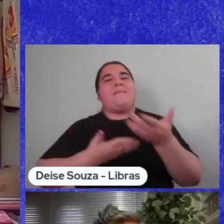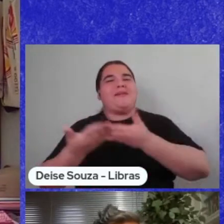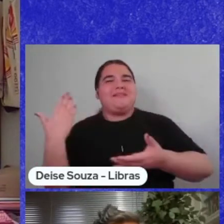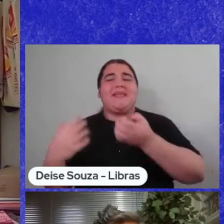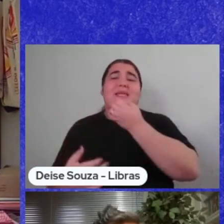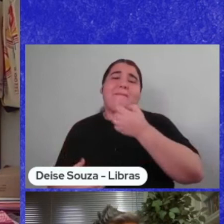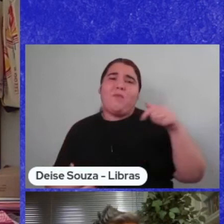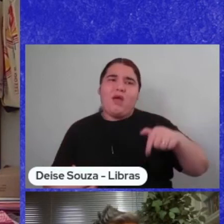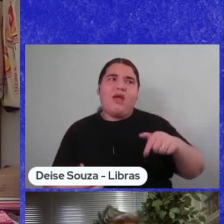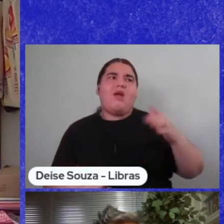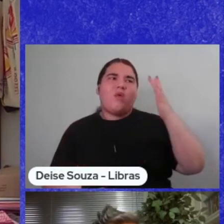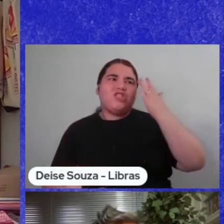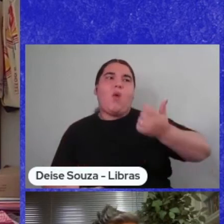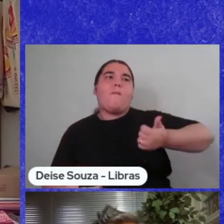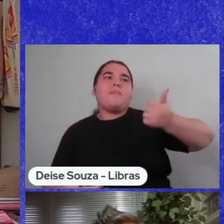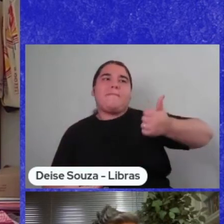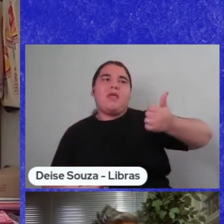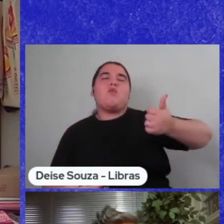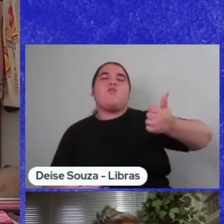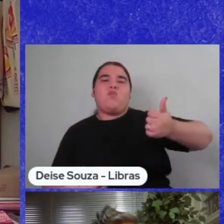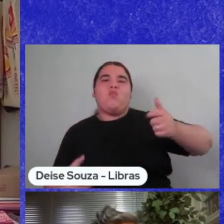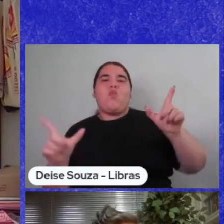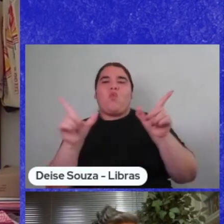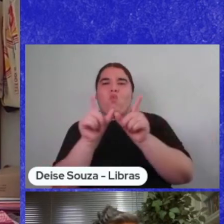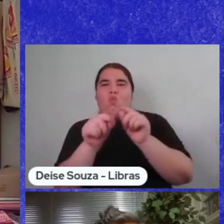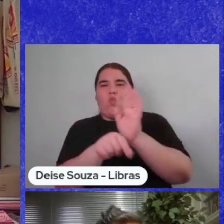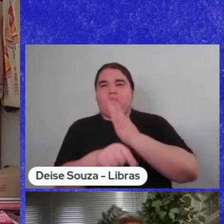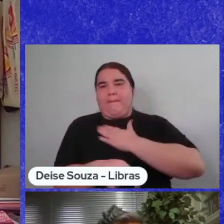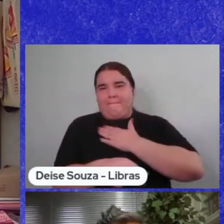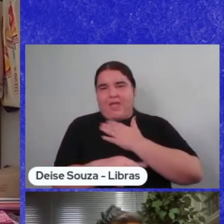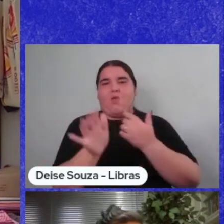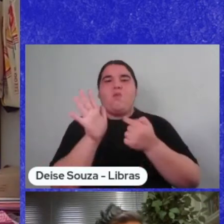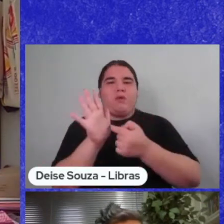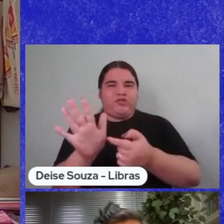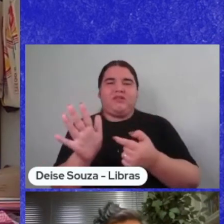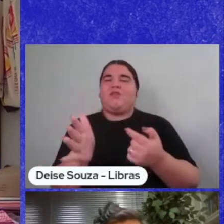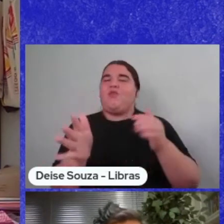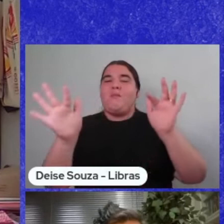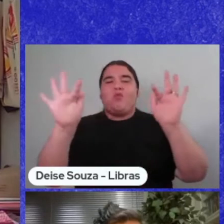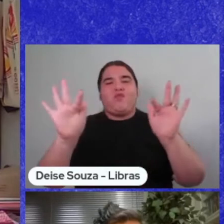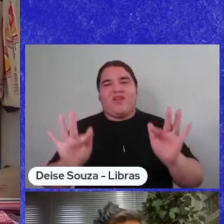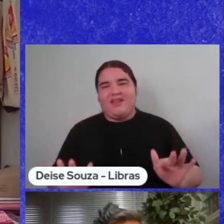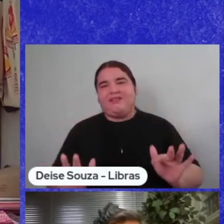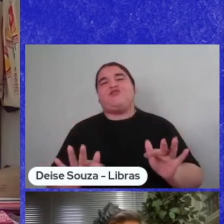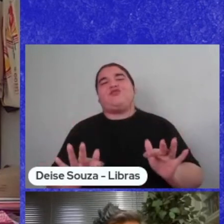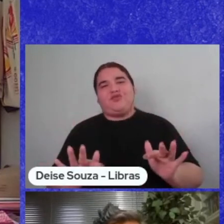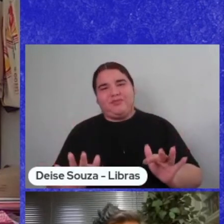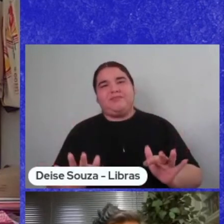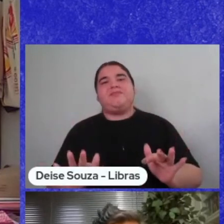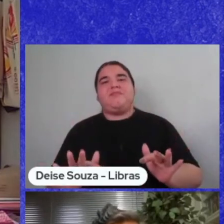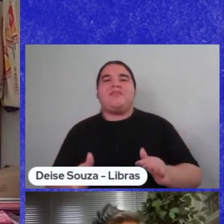primeiro curta meu que passa no festival, então, enfim, estou muito feliz pela exibição, muito feliz que vocês tenham feito, que você tenha feito essa